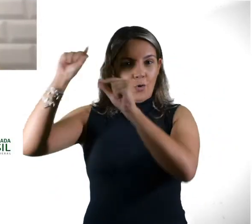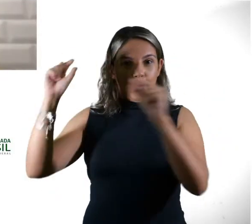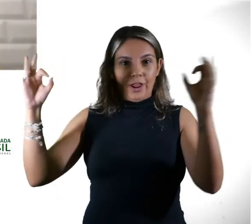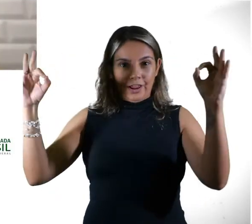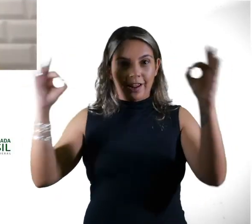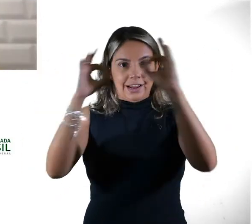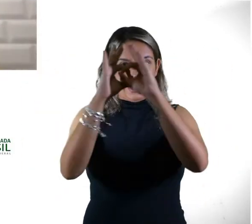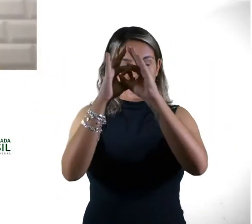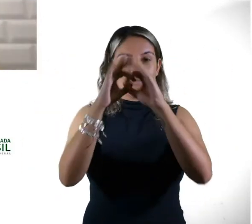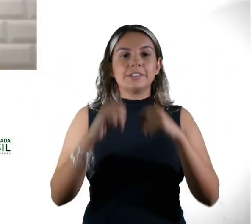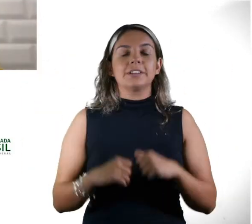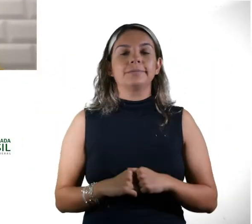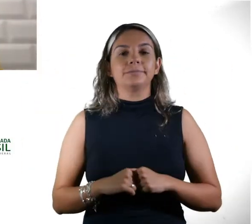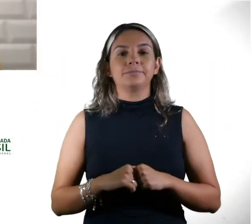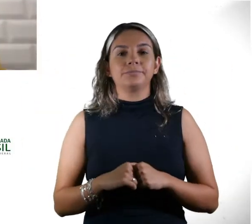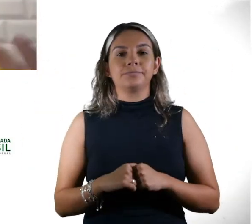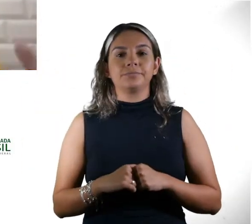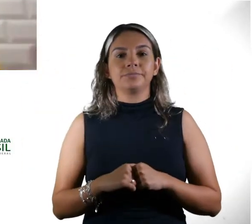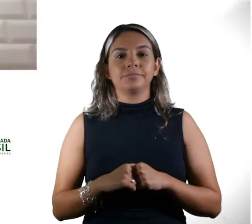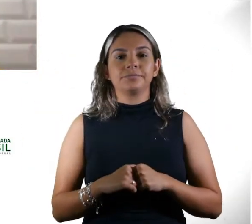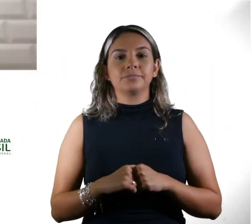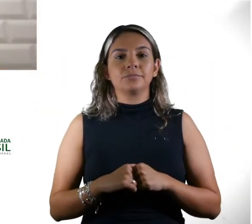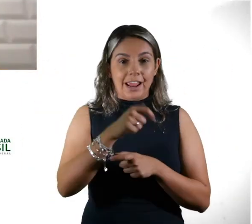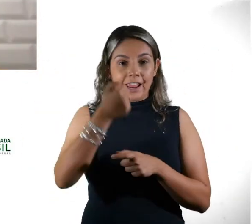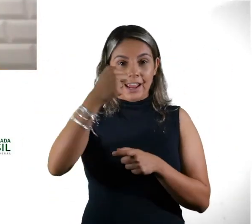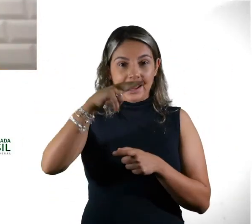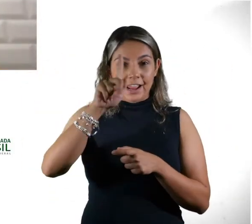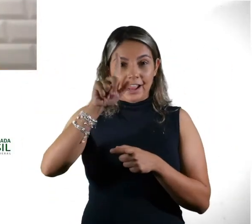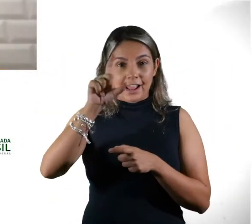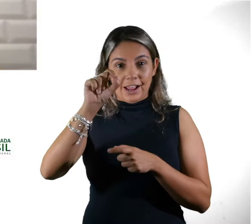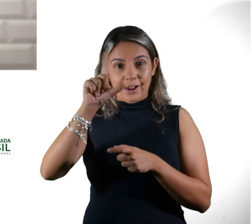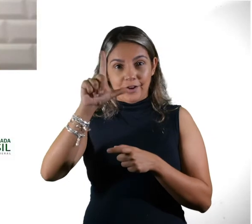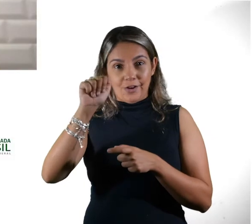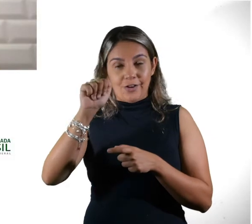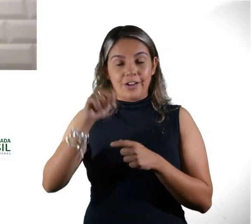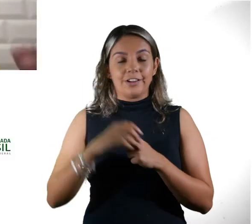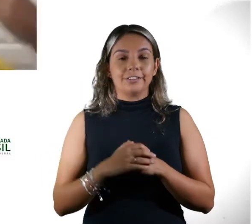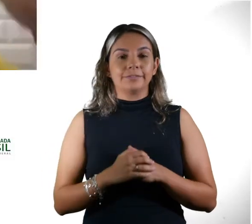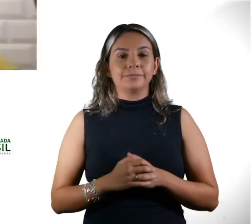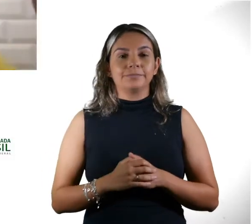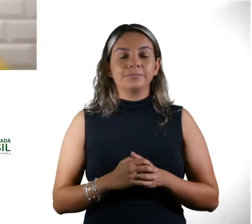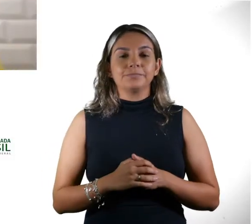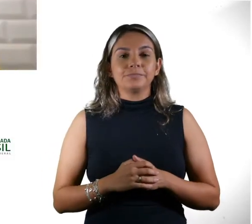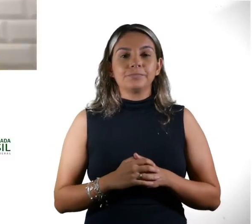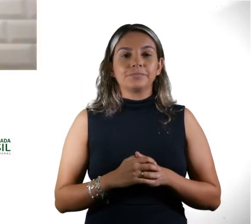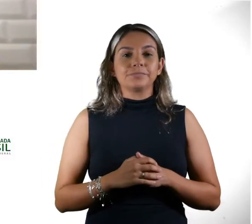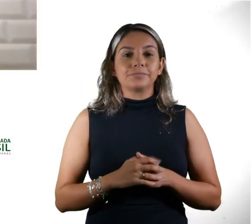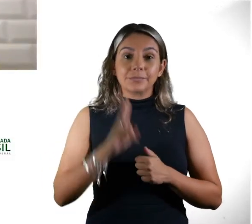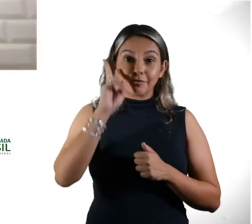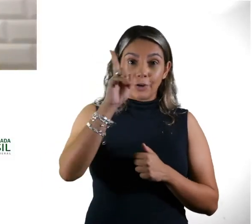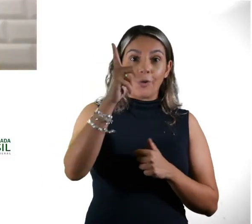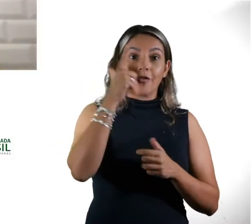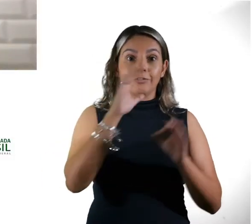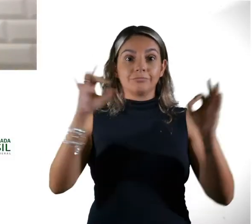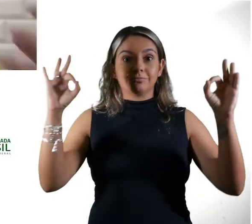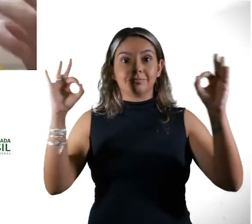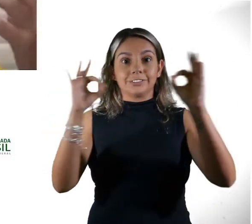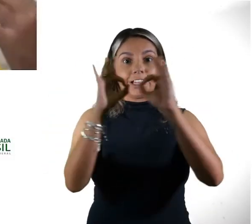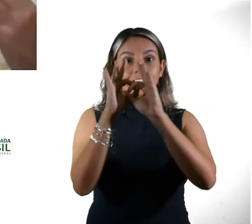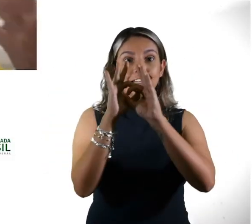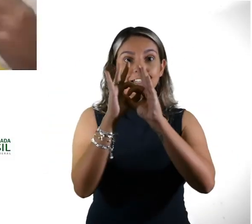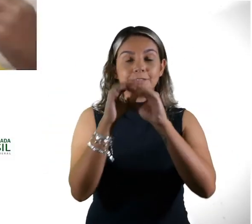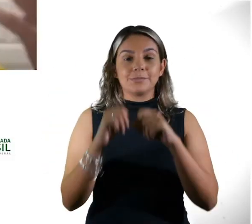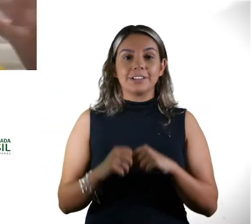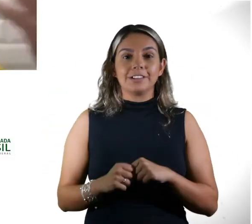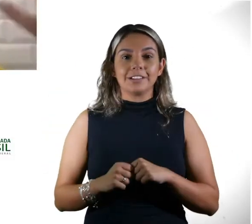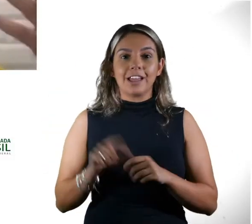não visto em vários lugares, naturalmente, do mundo, mas em Angola, na altura, lembro-me, às vezes faz alarido com essas coisas.